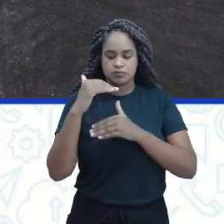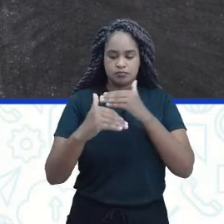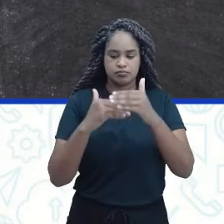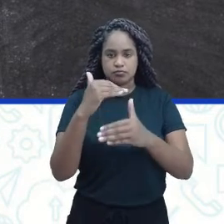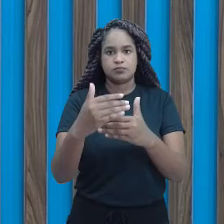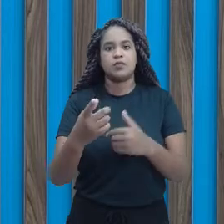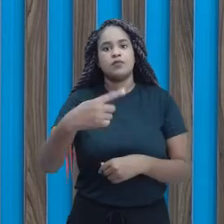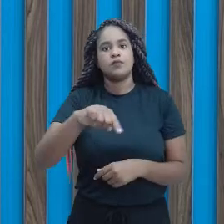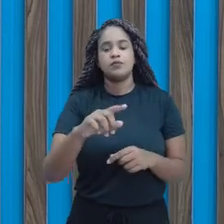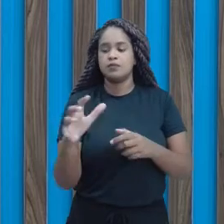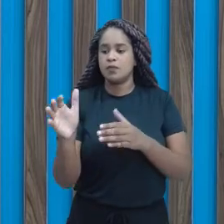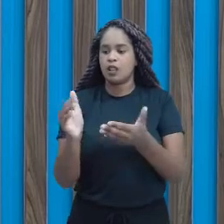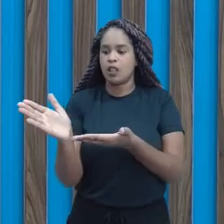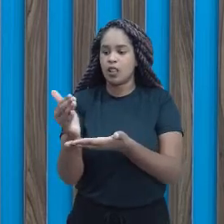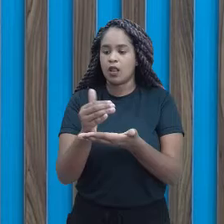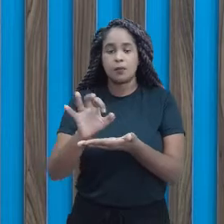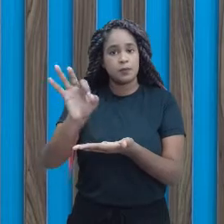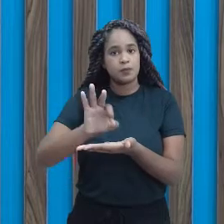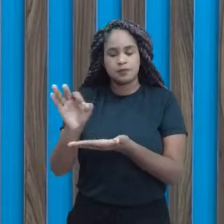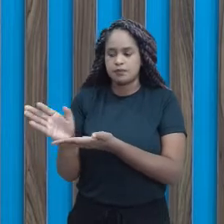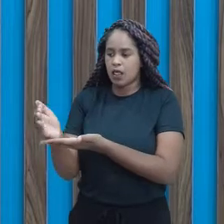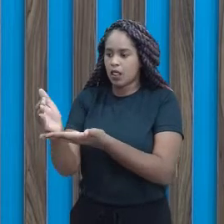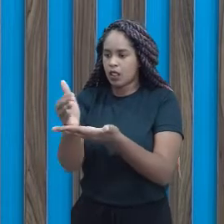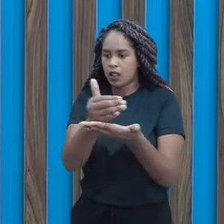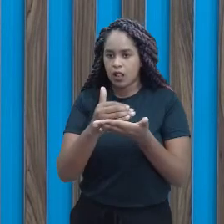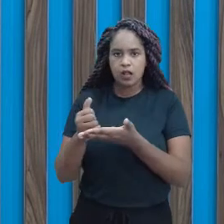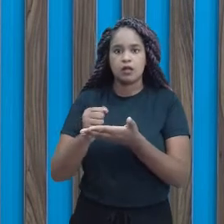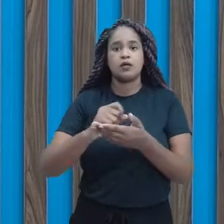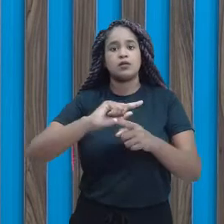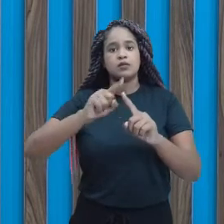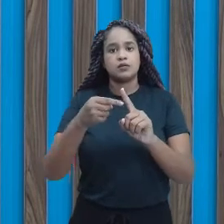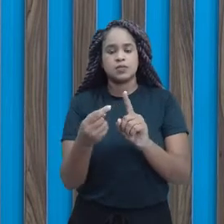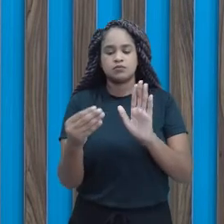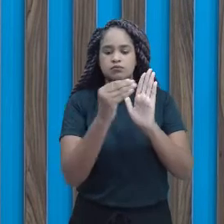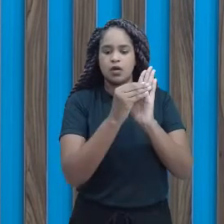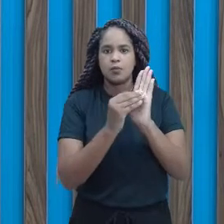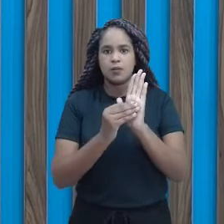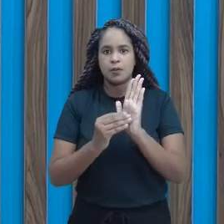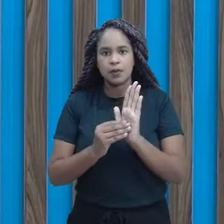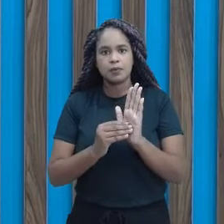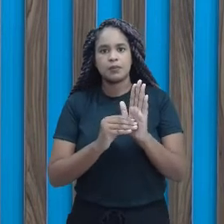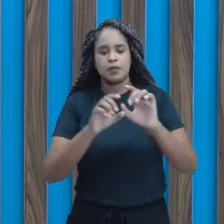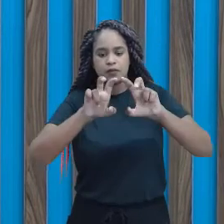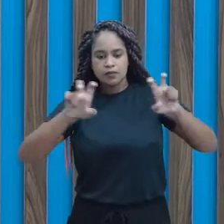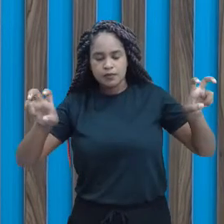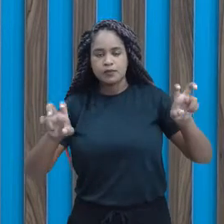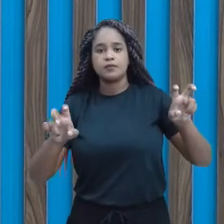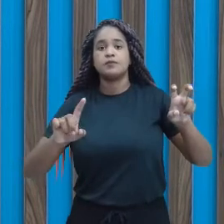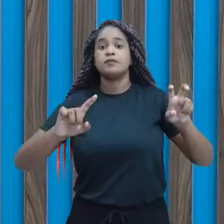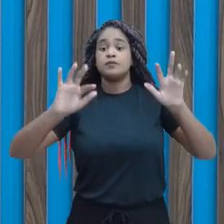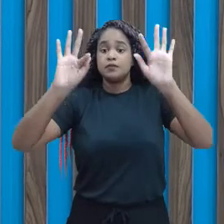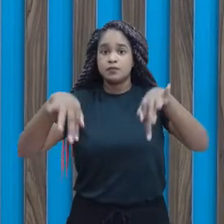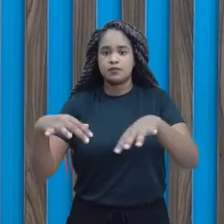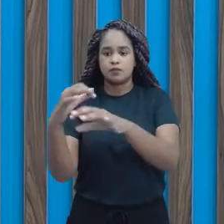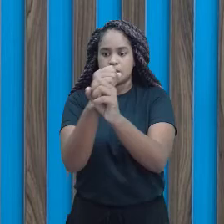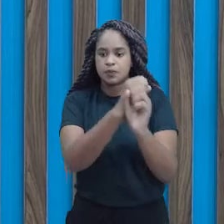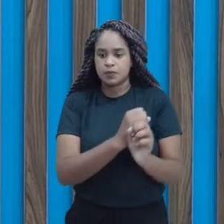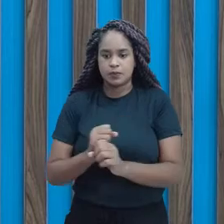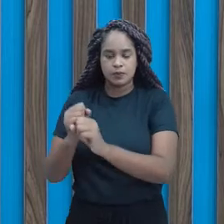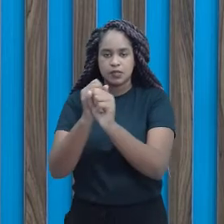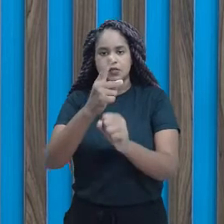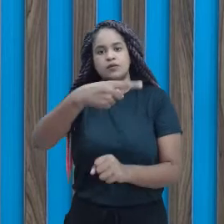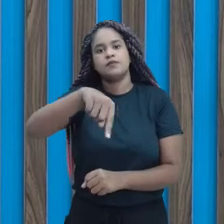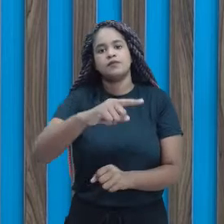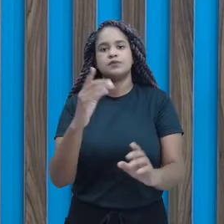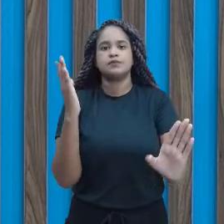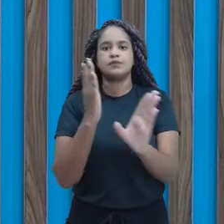pega todos os aumentos percentuais e faz esse produto, certo? No final, quando você efetuar todos esses produtos,